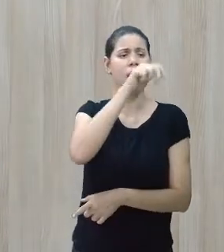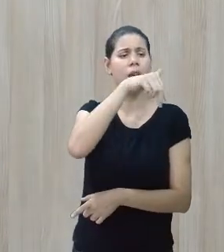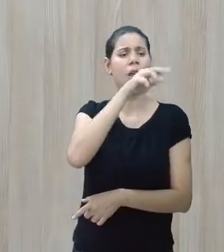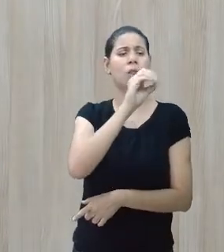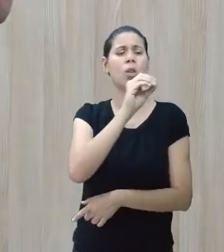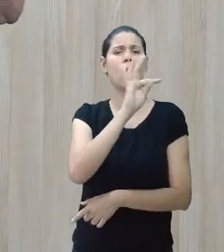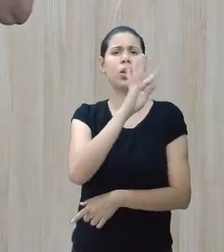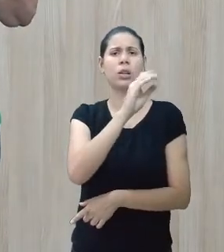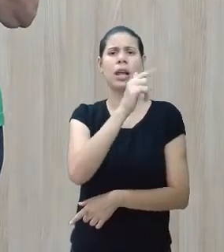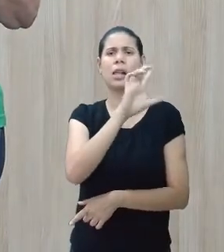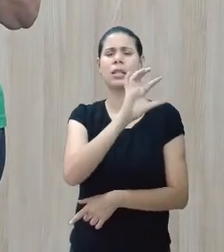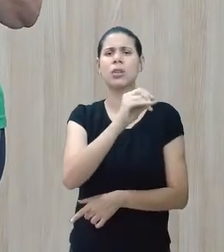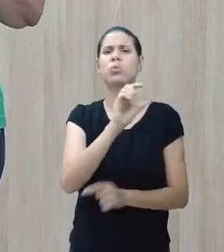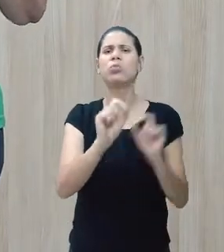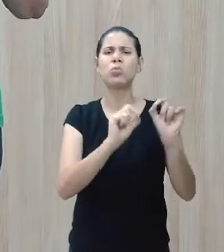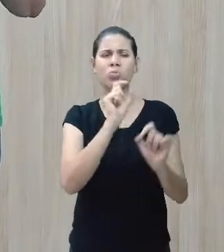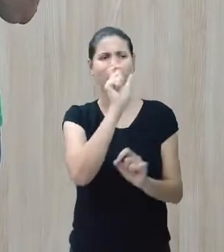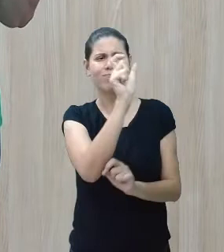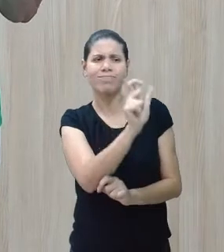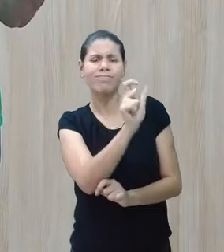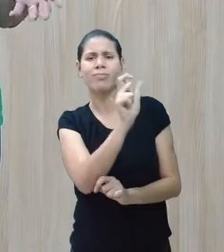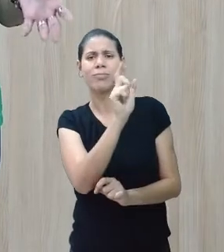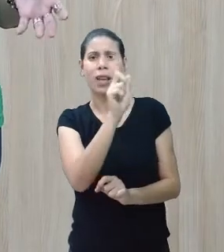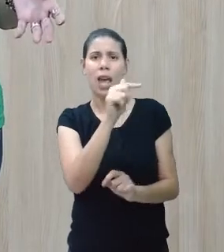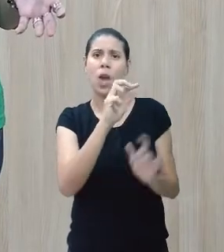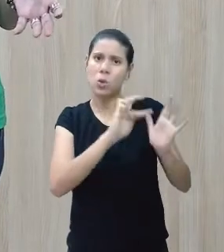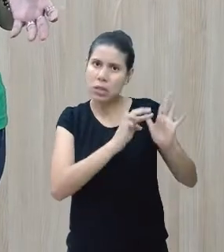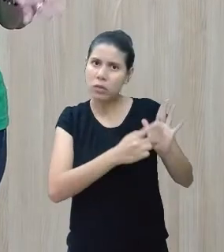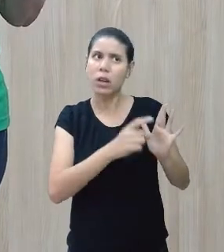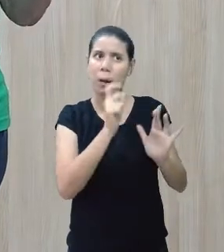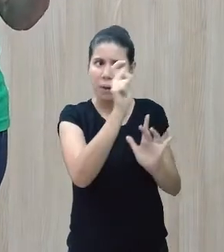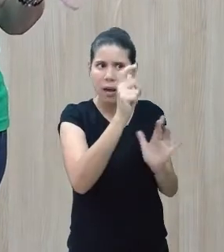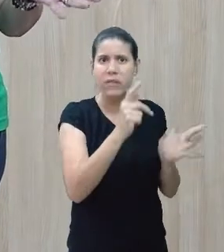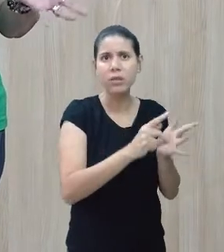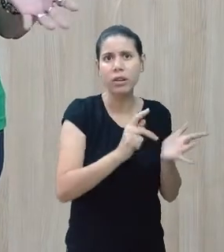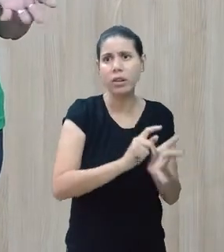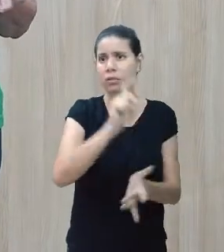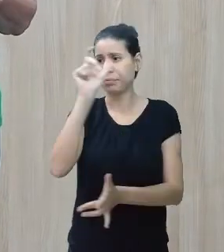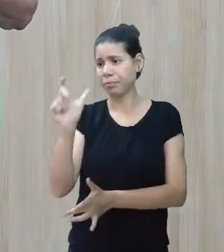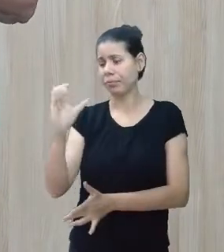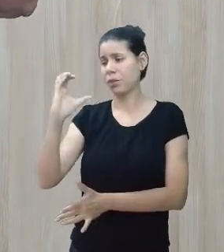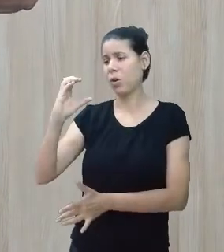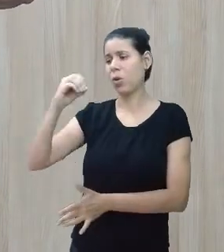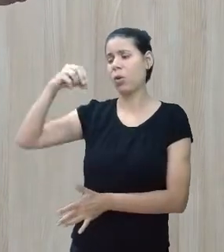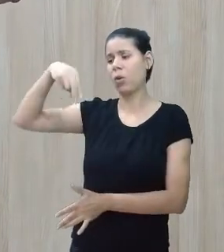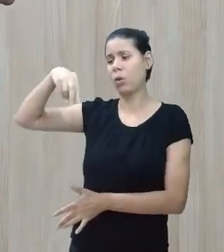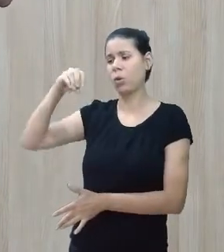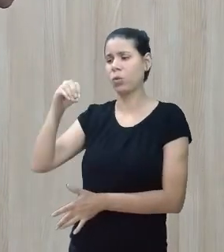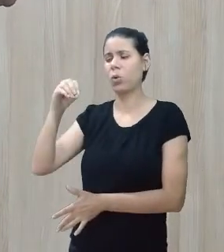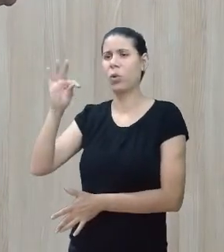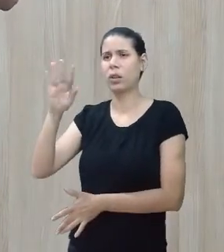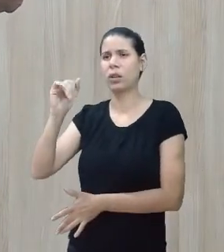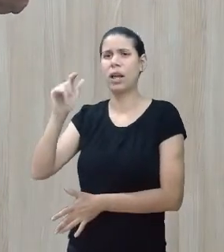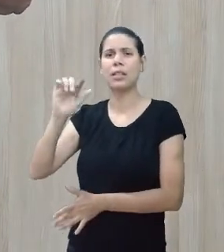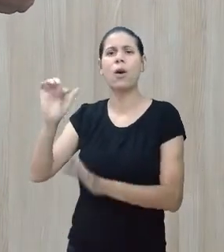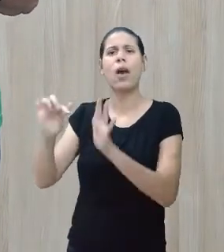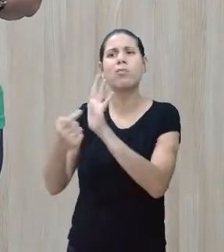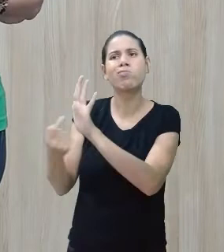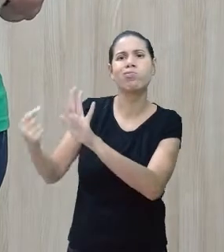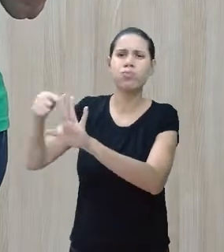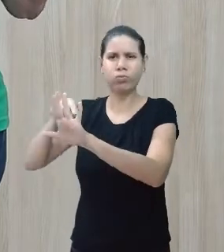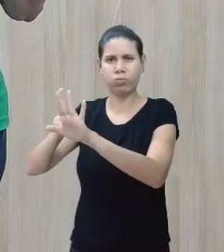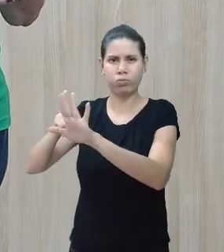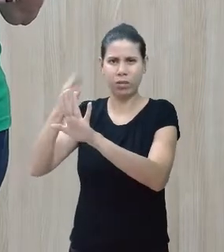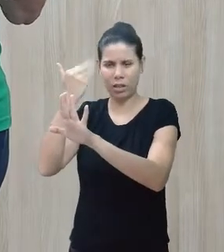A denotação é o sentido da palavra mesmo. E a conotação é aquele sentido figurado que